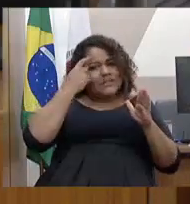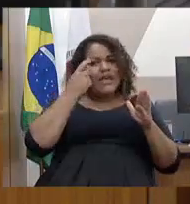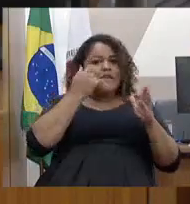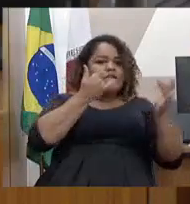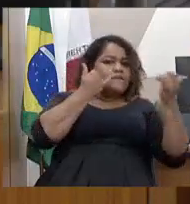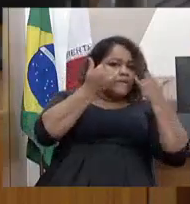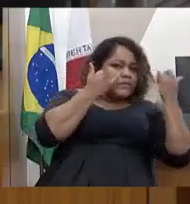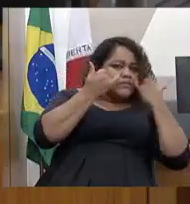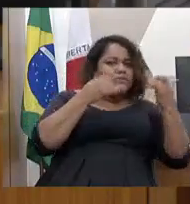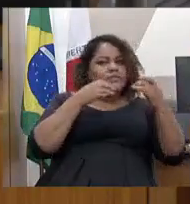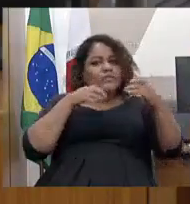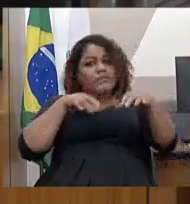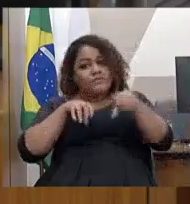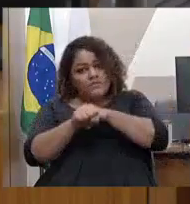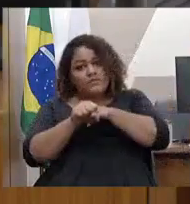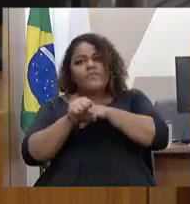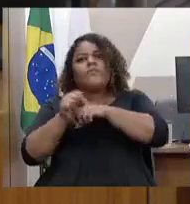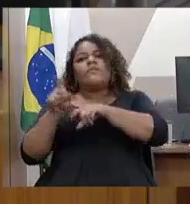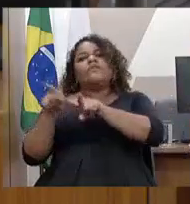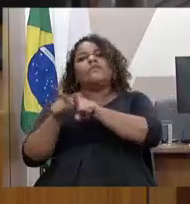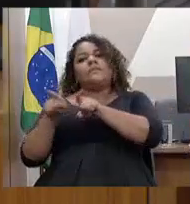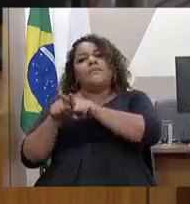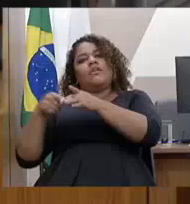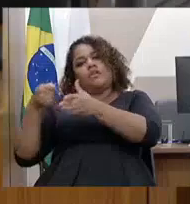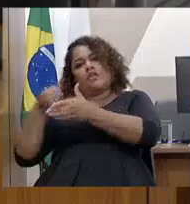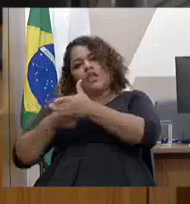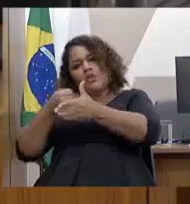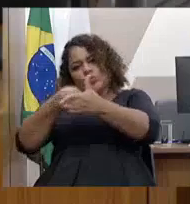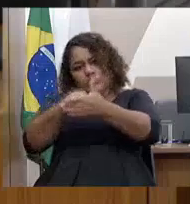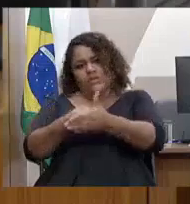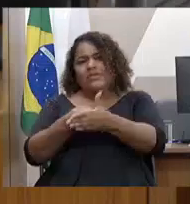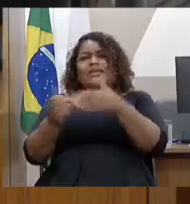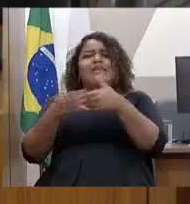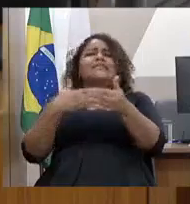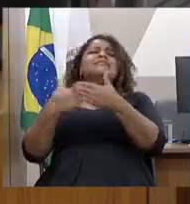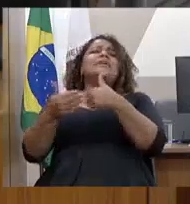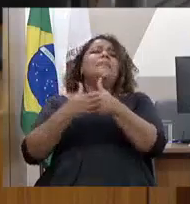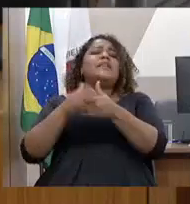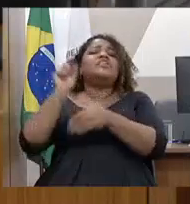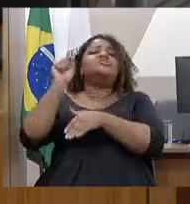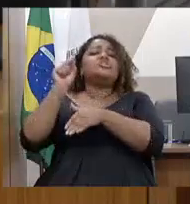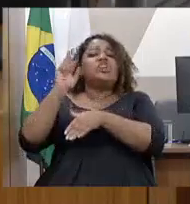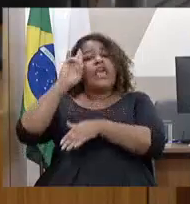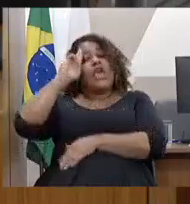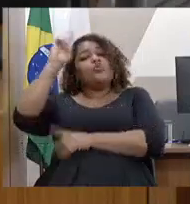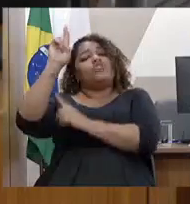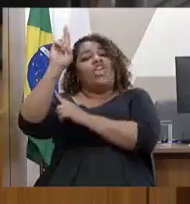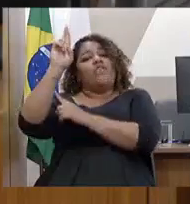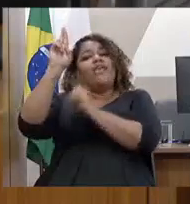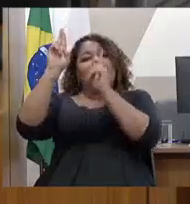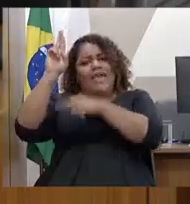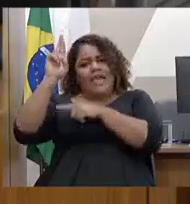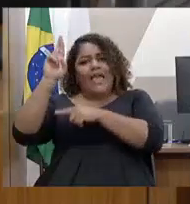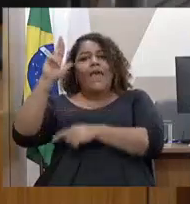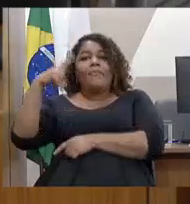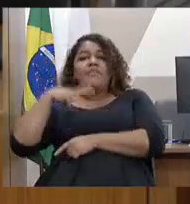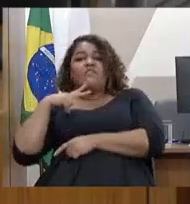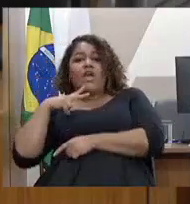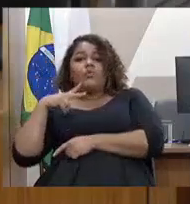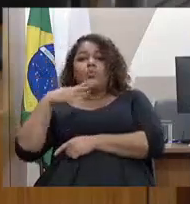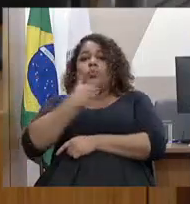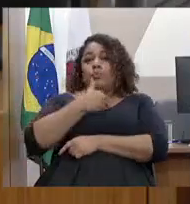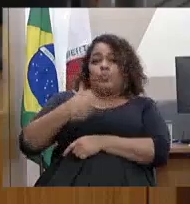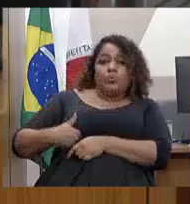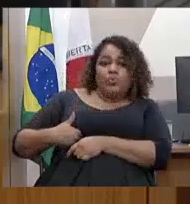por milhões de condições de trabalho Independente de quem é o patrão se é público se é privado se ele não tem se ele é autônomo